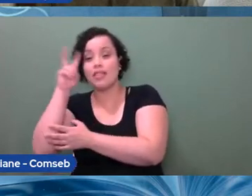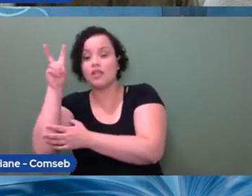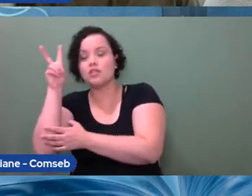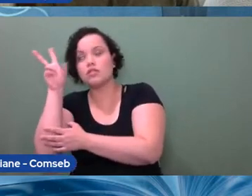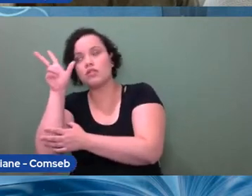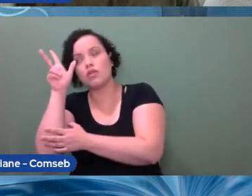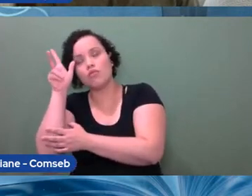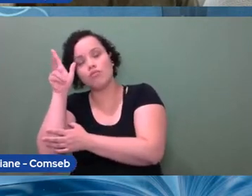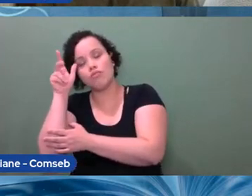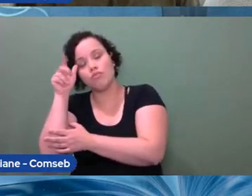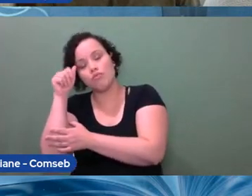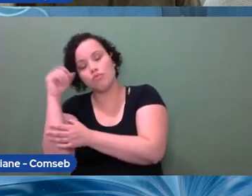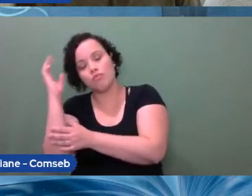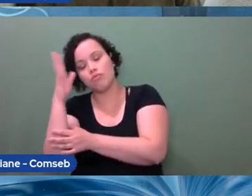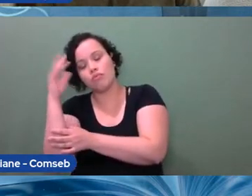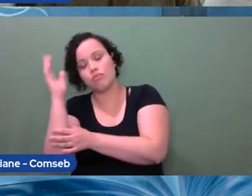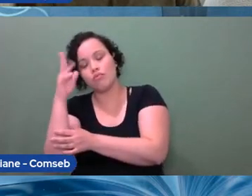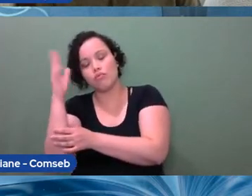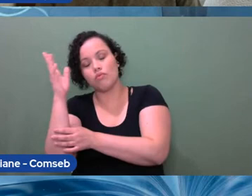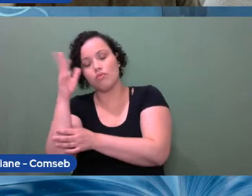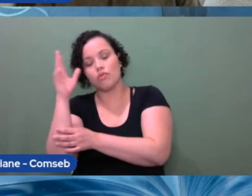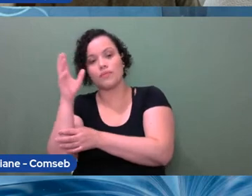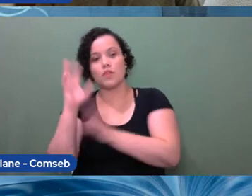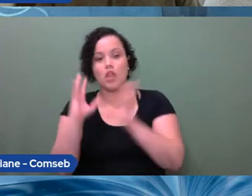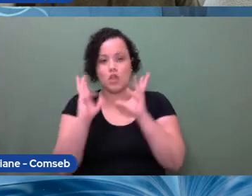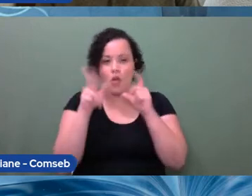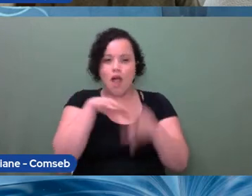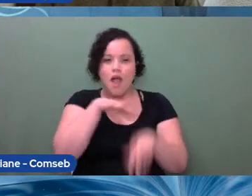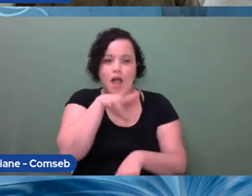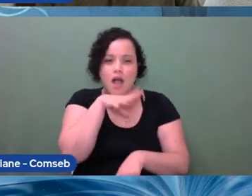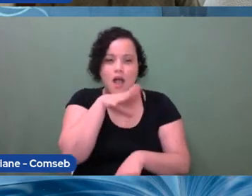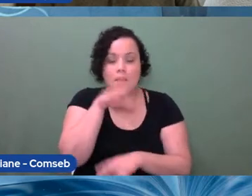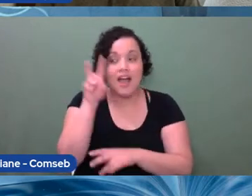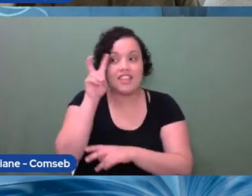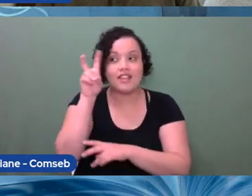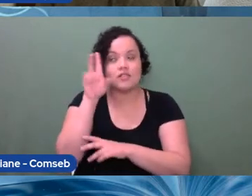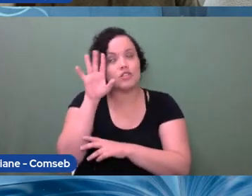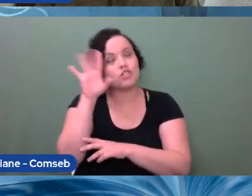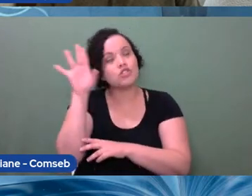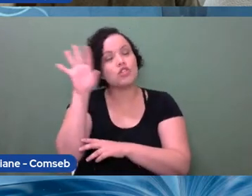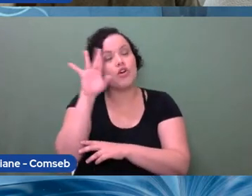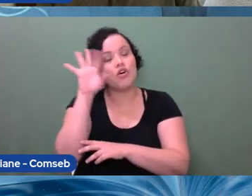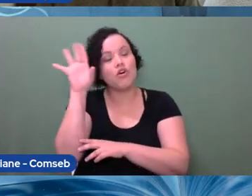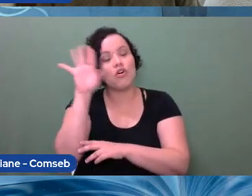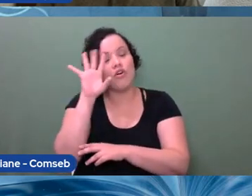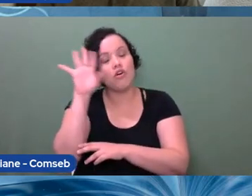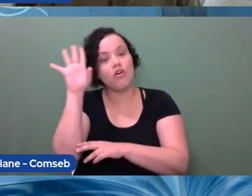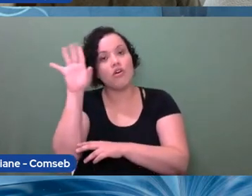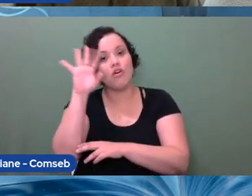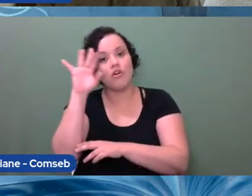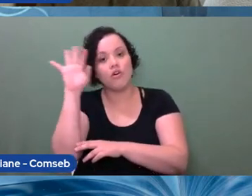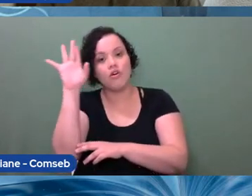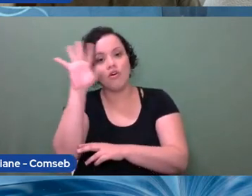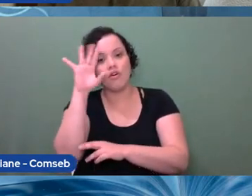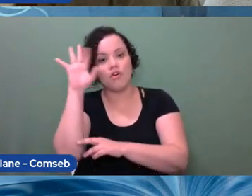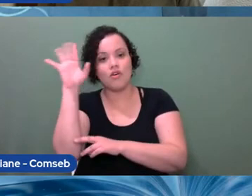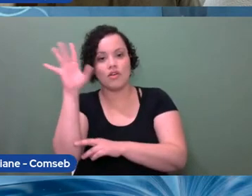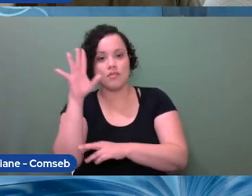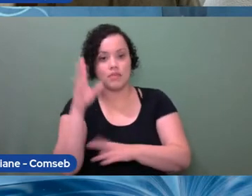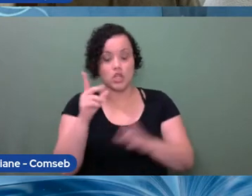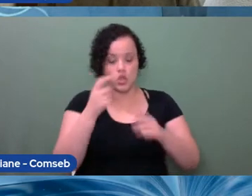No animal, ela sonha. Apenas no homem, já agora como espírito com E maiúsculo,